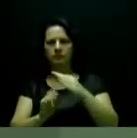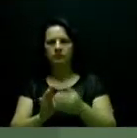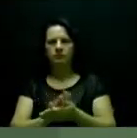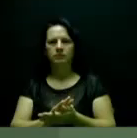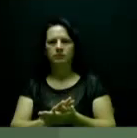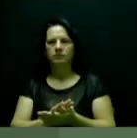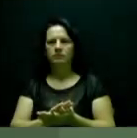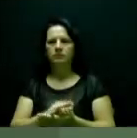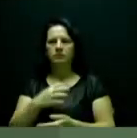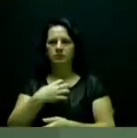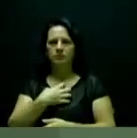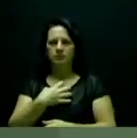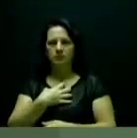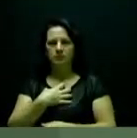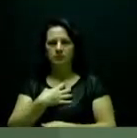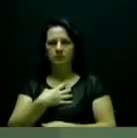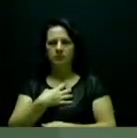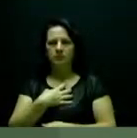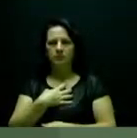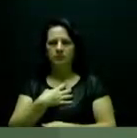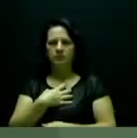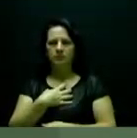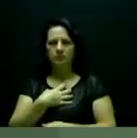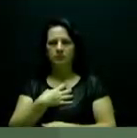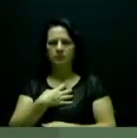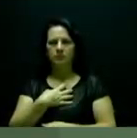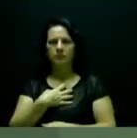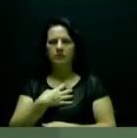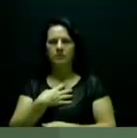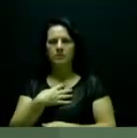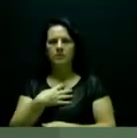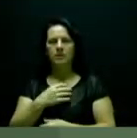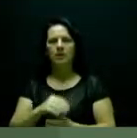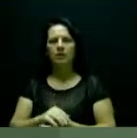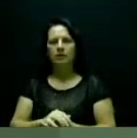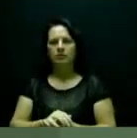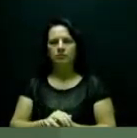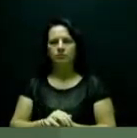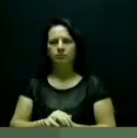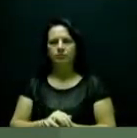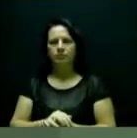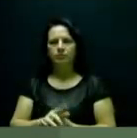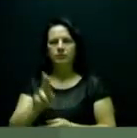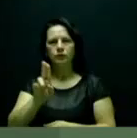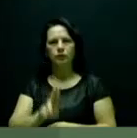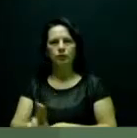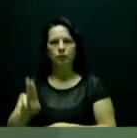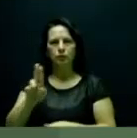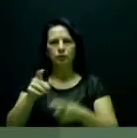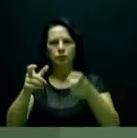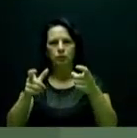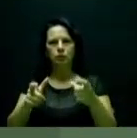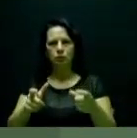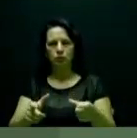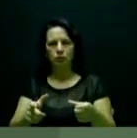e dessa maneira a gente poder contemplar o bom uso do local